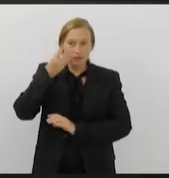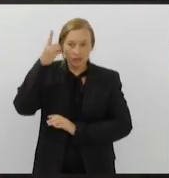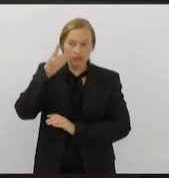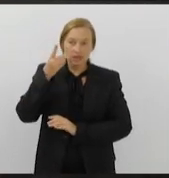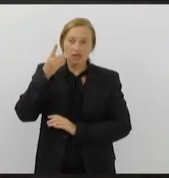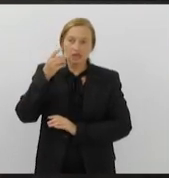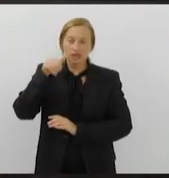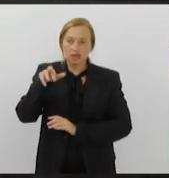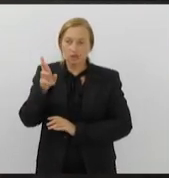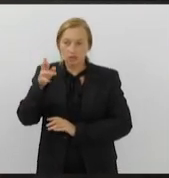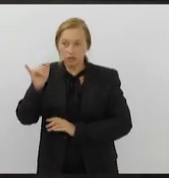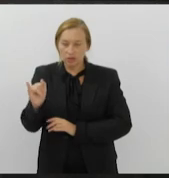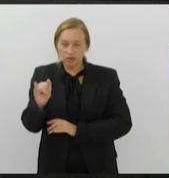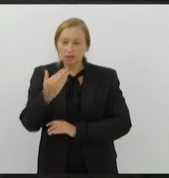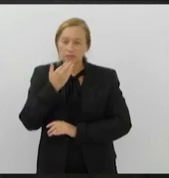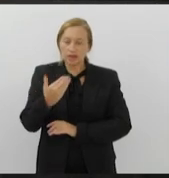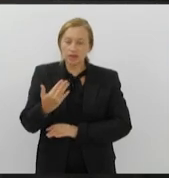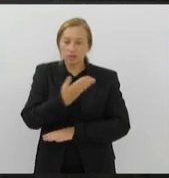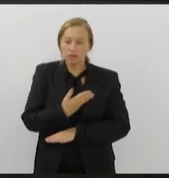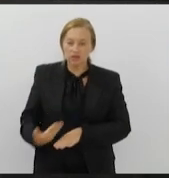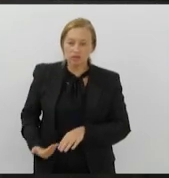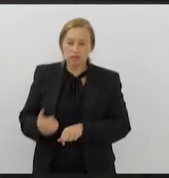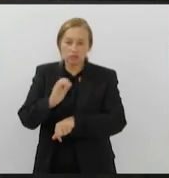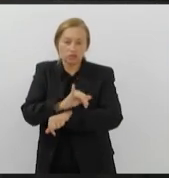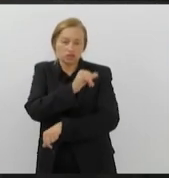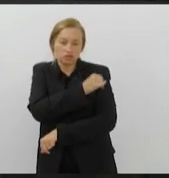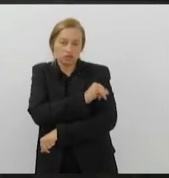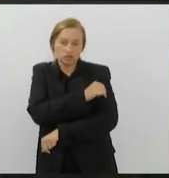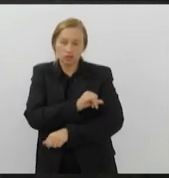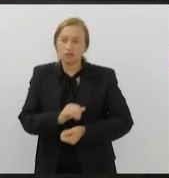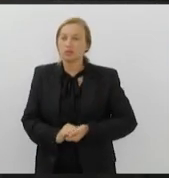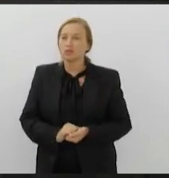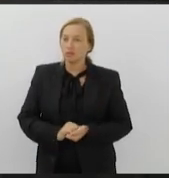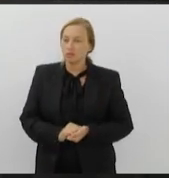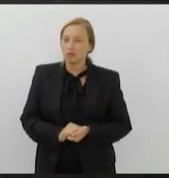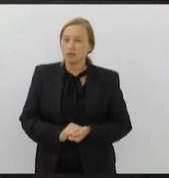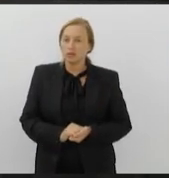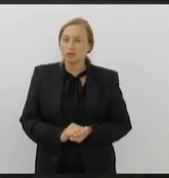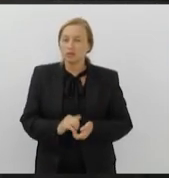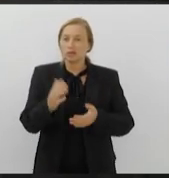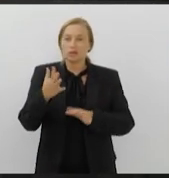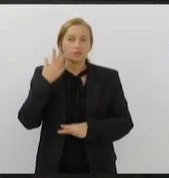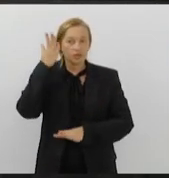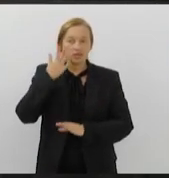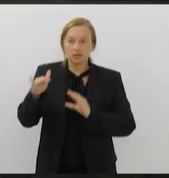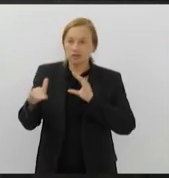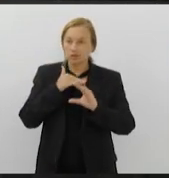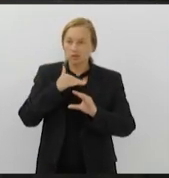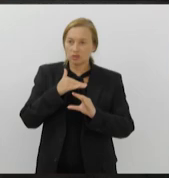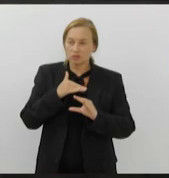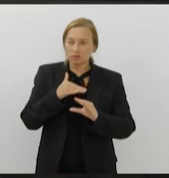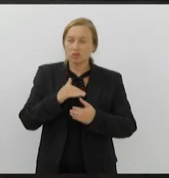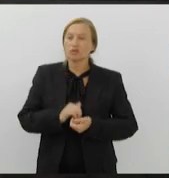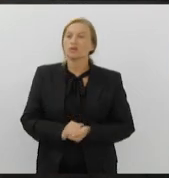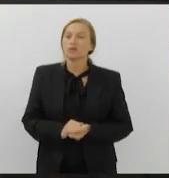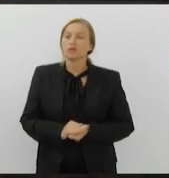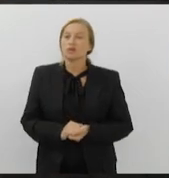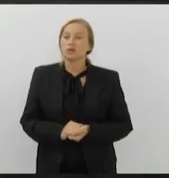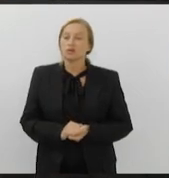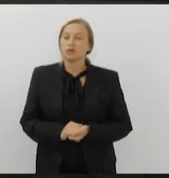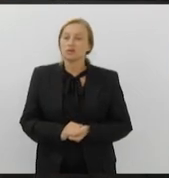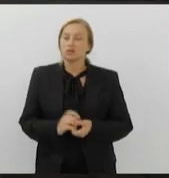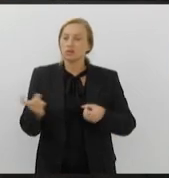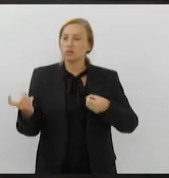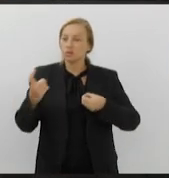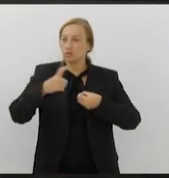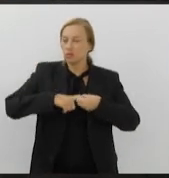Yuri, que solicita, excelentíssimo senhor governador do estado do Rio de Janeiro, o envio de mensagem expondo sobre o estabelecimento de convênios